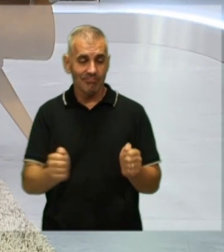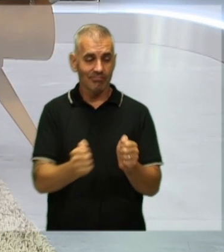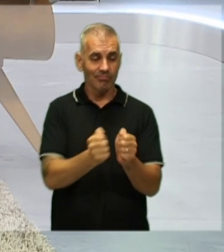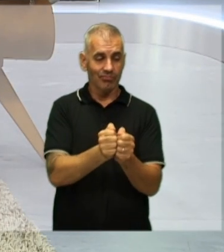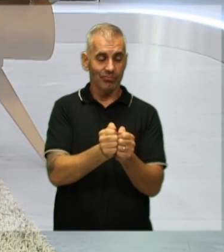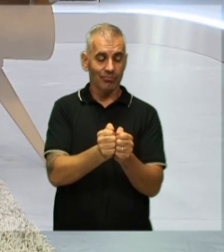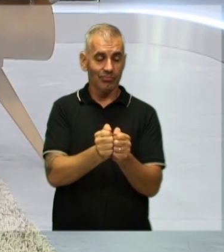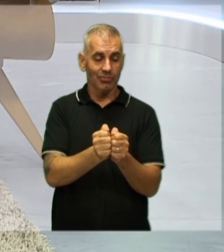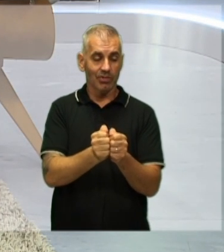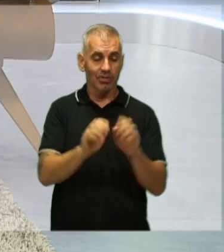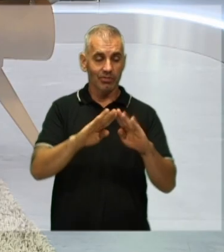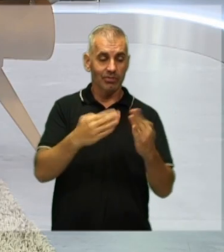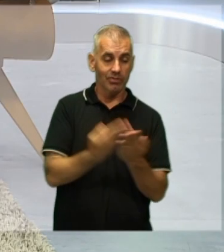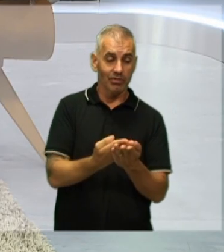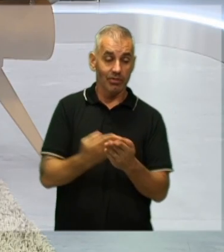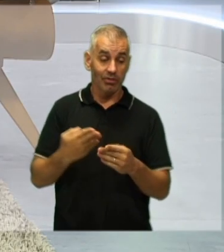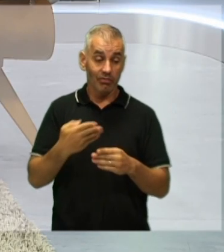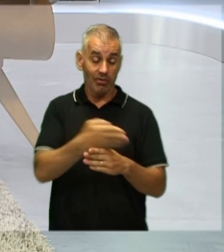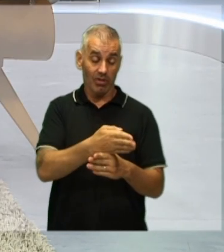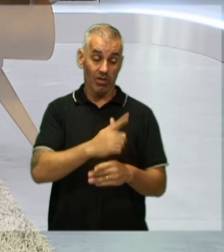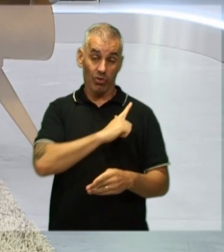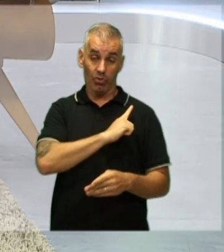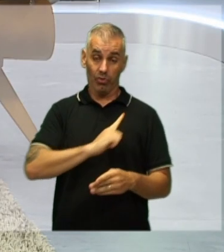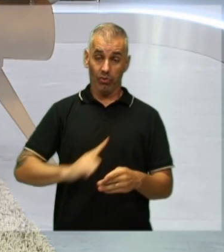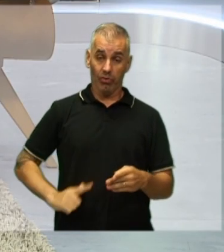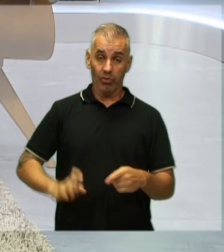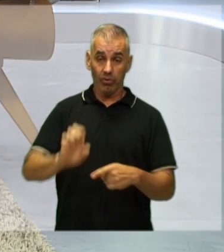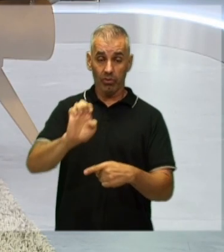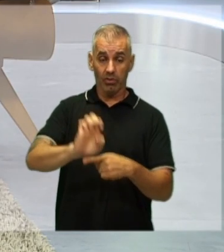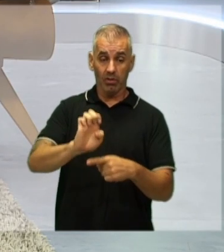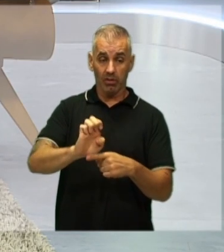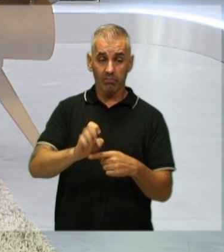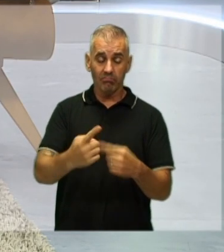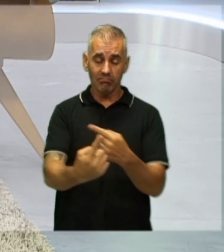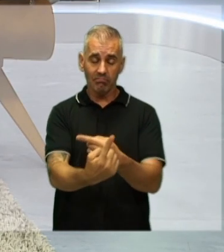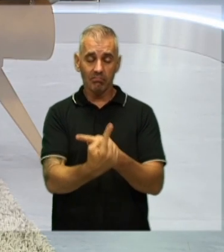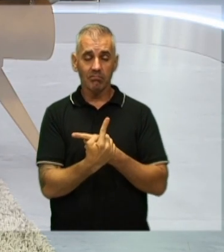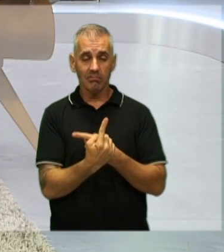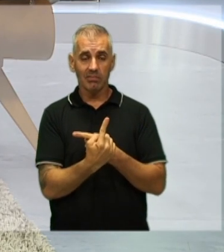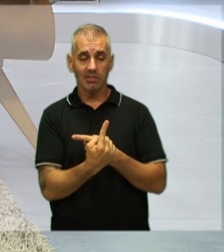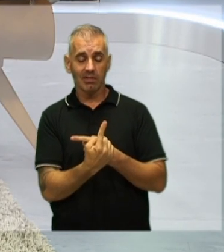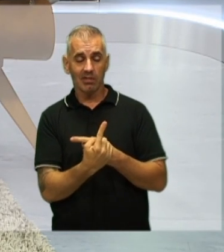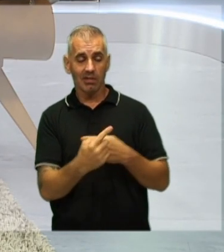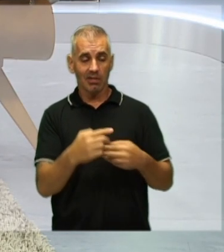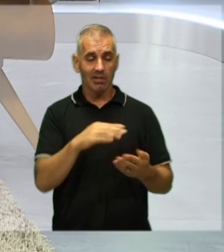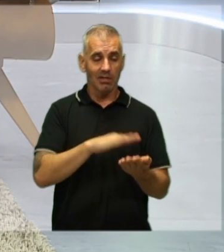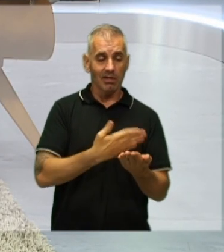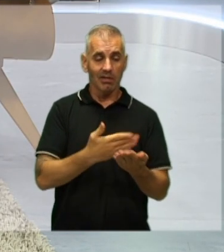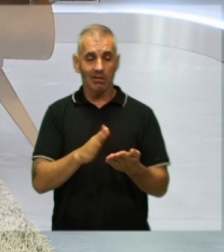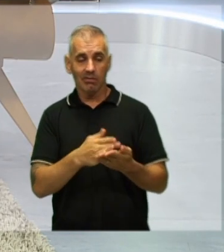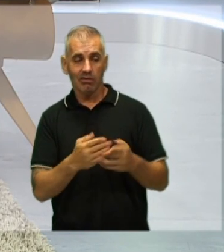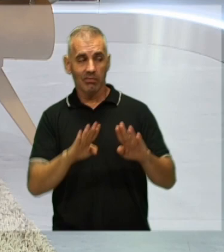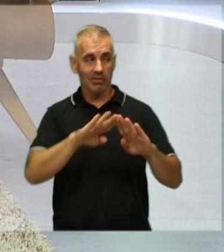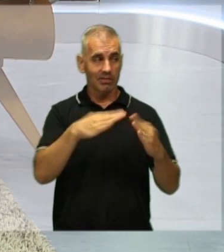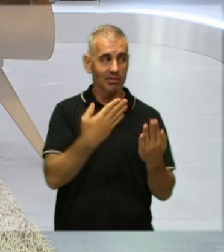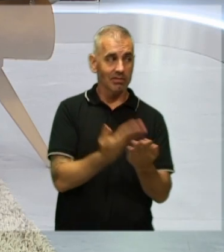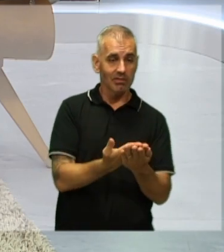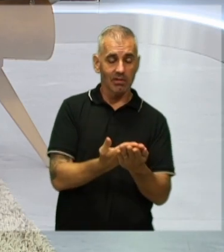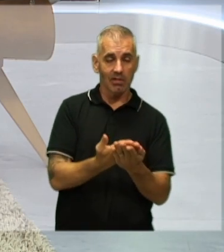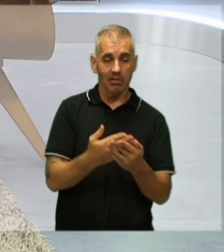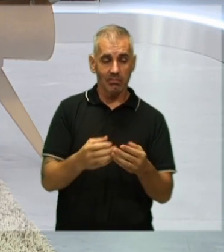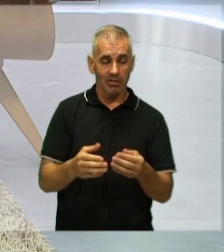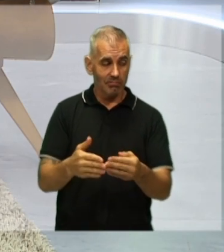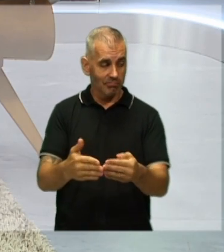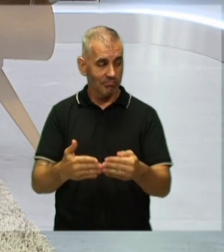Robson foi até o governador e pediu: governador, empresta algumas escolas para nós, para absorver esse 9º ano, porque